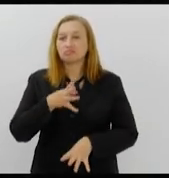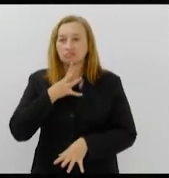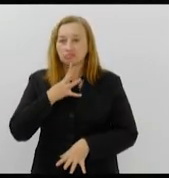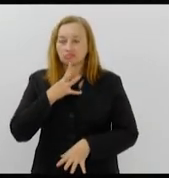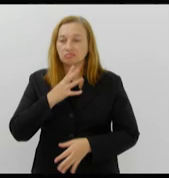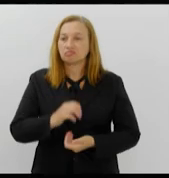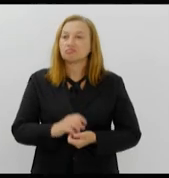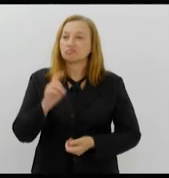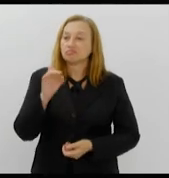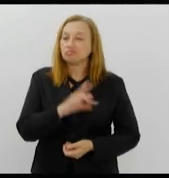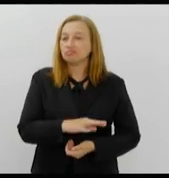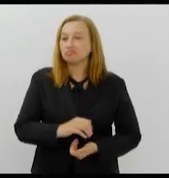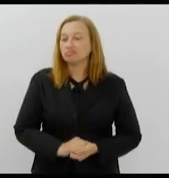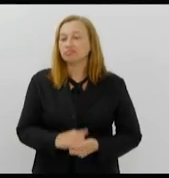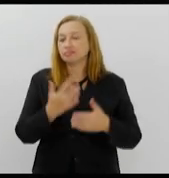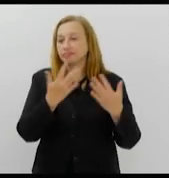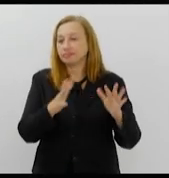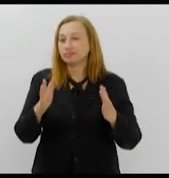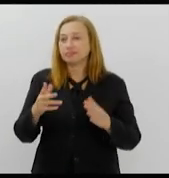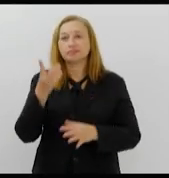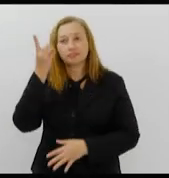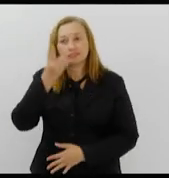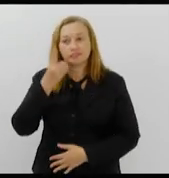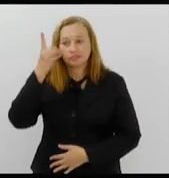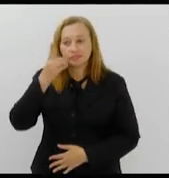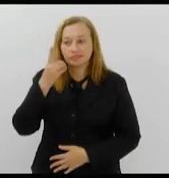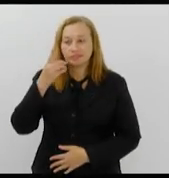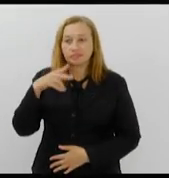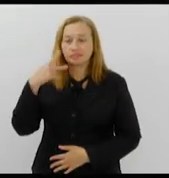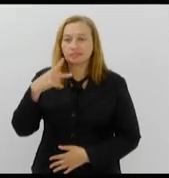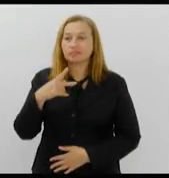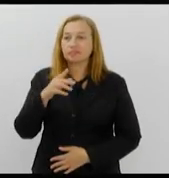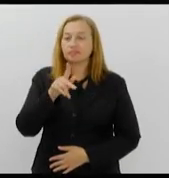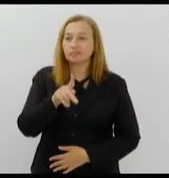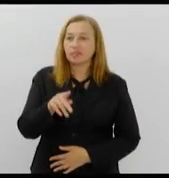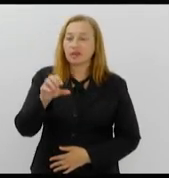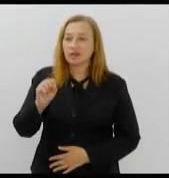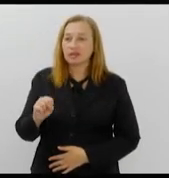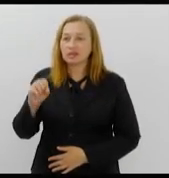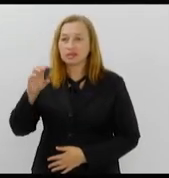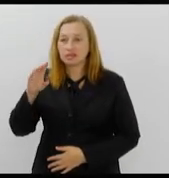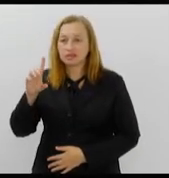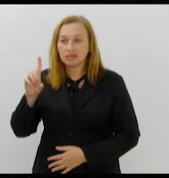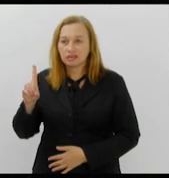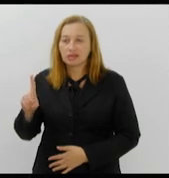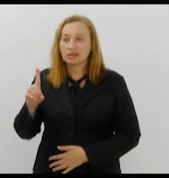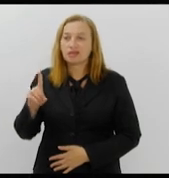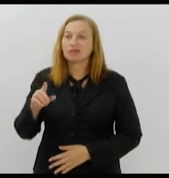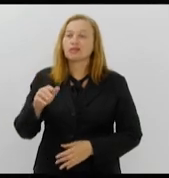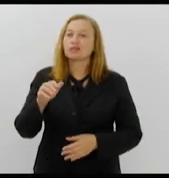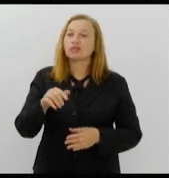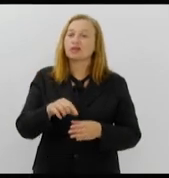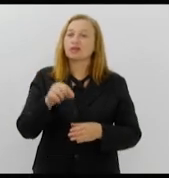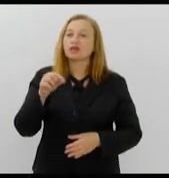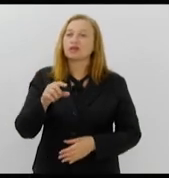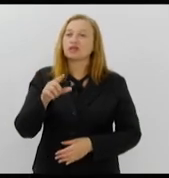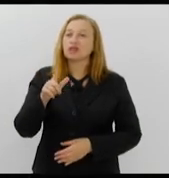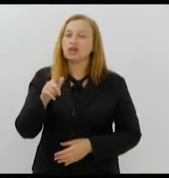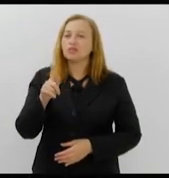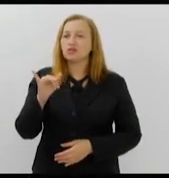E, por último, parabenizar os deputados do nosso partido, do PSD, que foram eleitos, Gemil